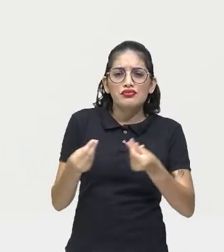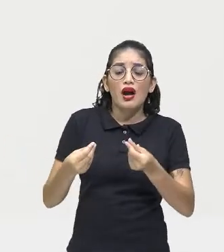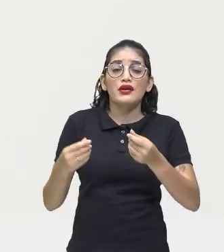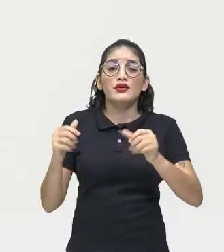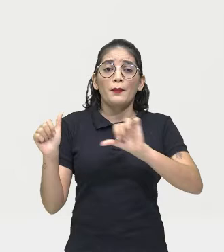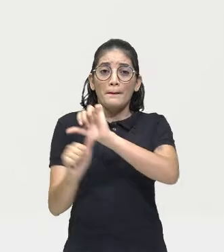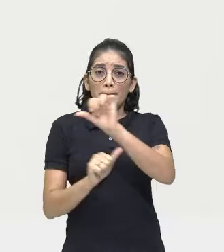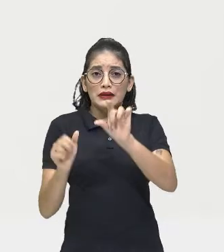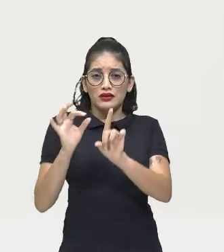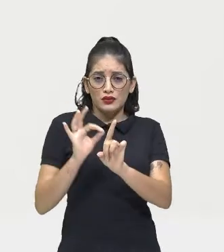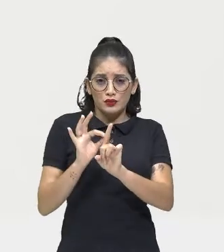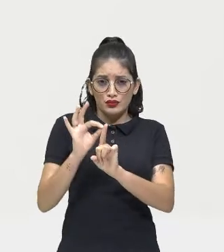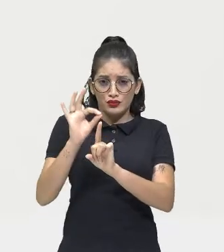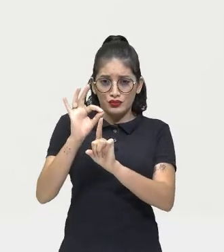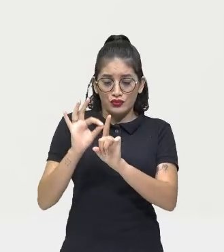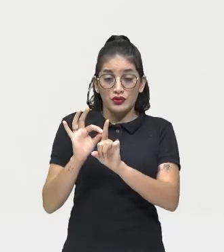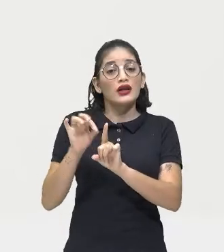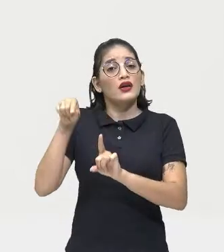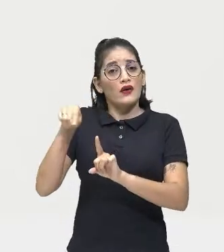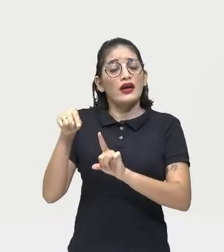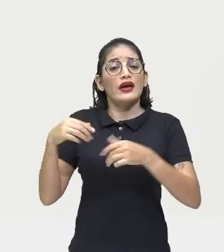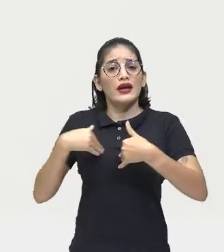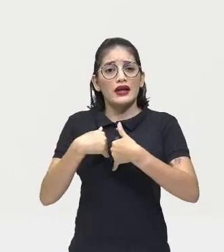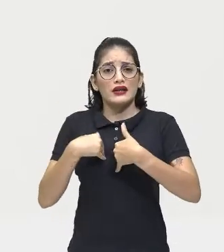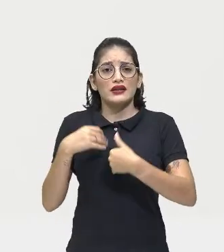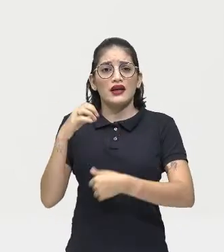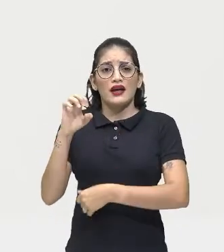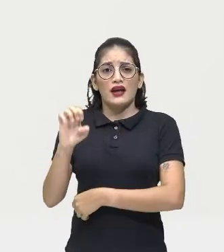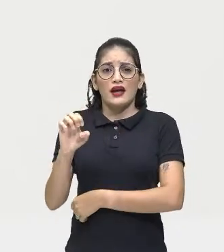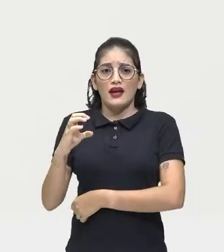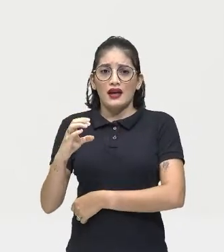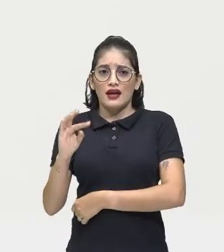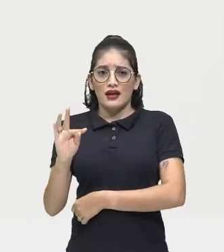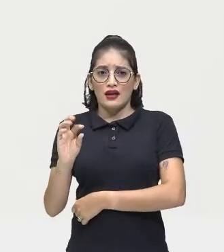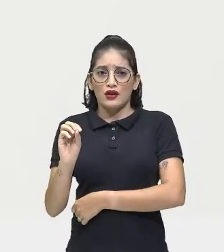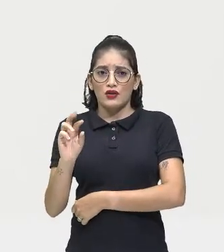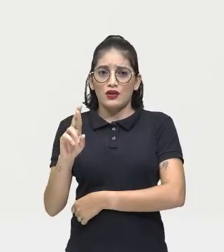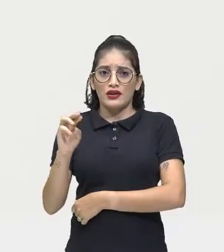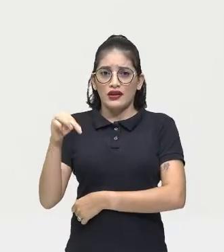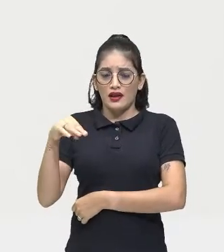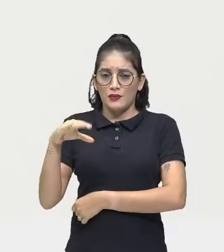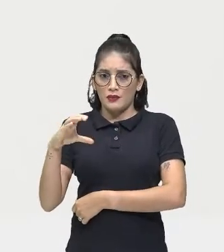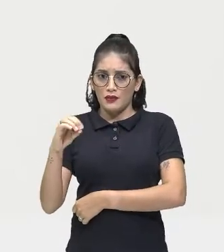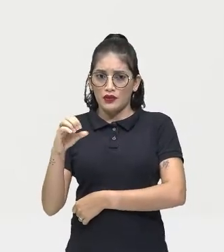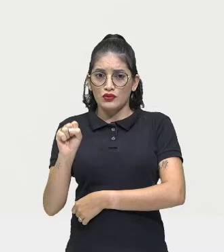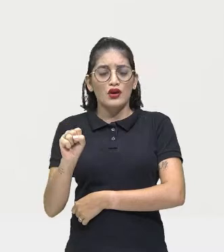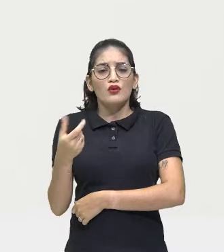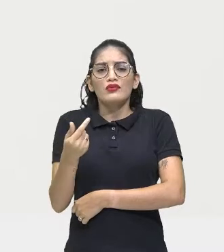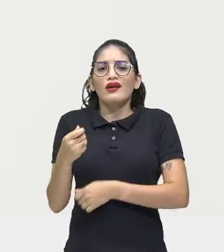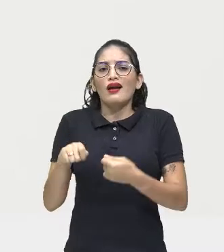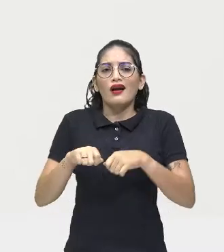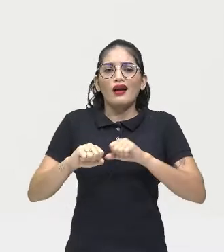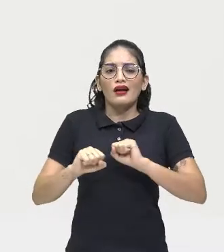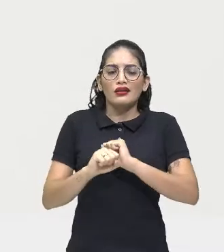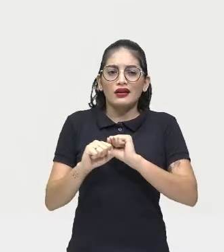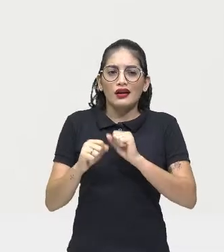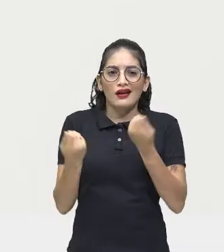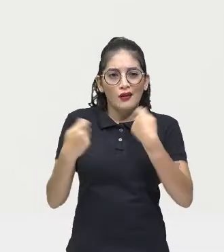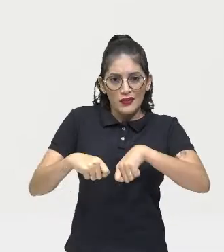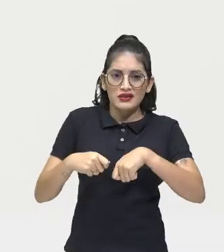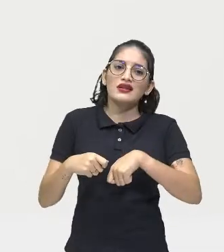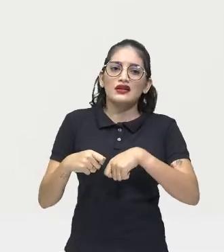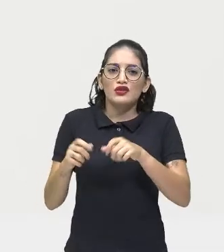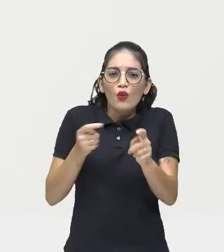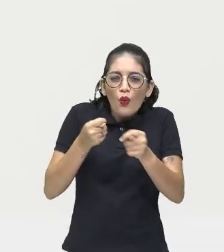alterações climáticas. Eles são animais ectotérmicos, ou seja, são incapazes de controlar fisiologicamente a